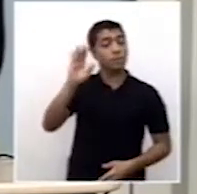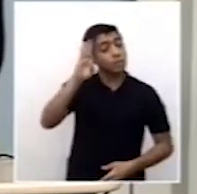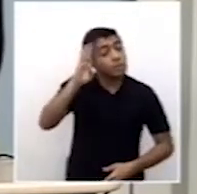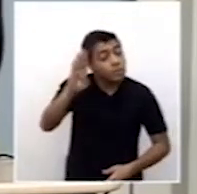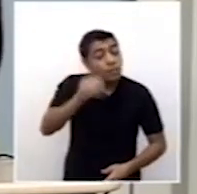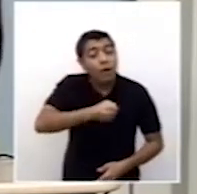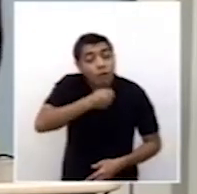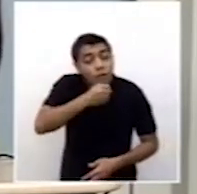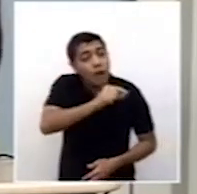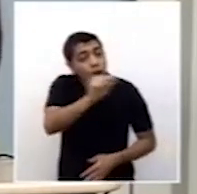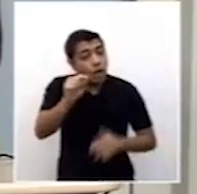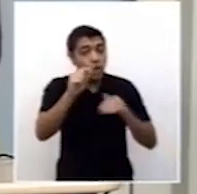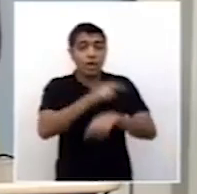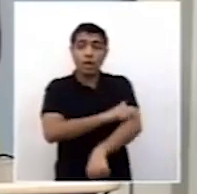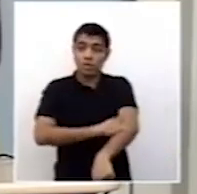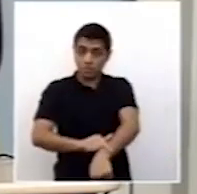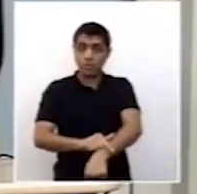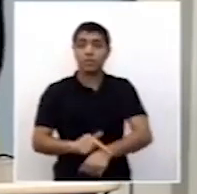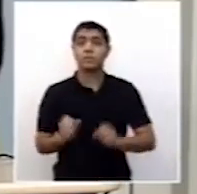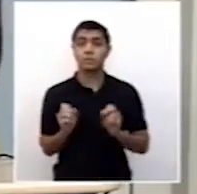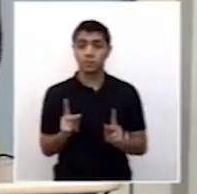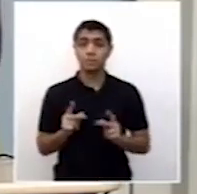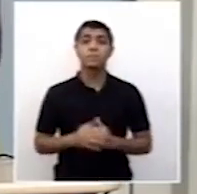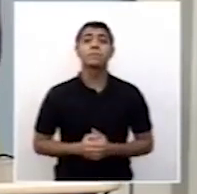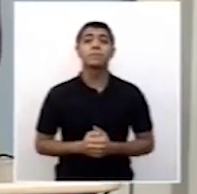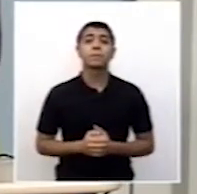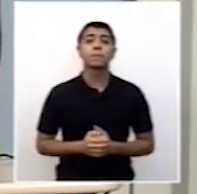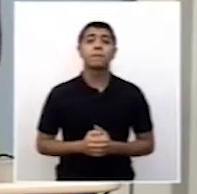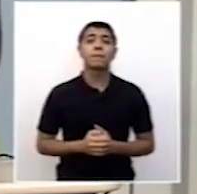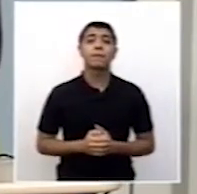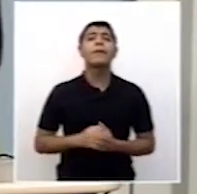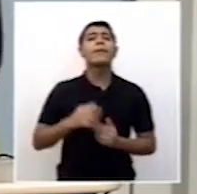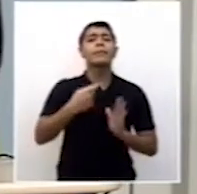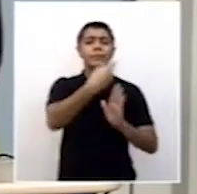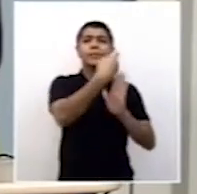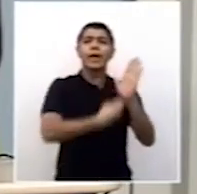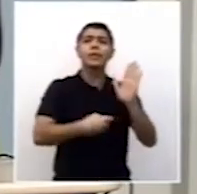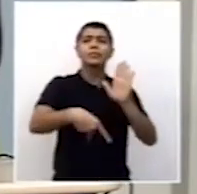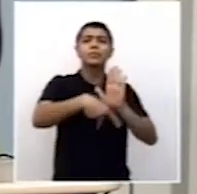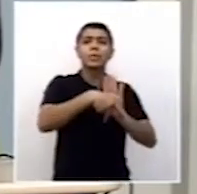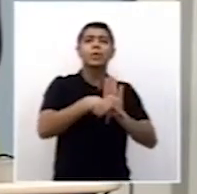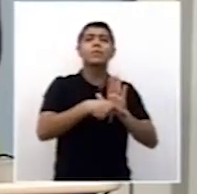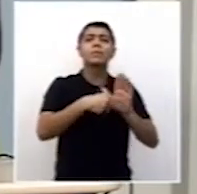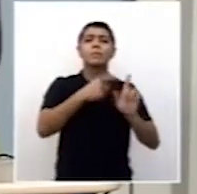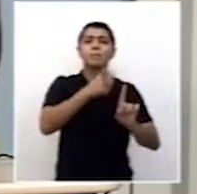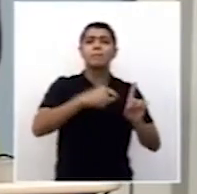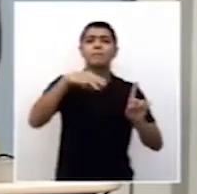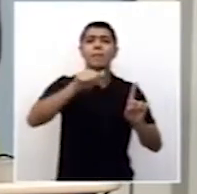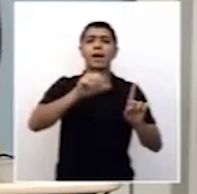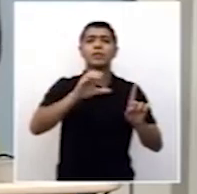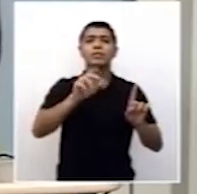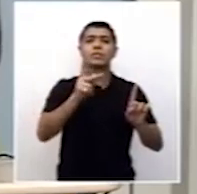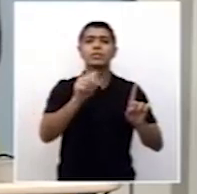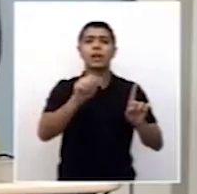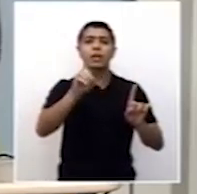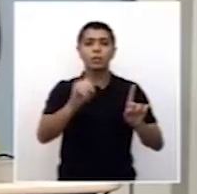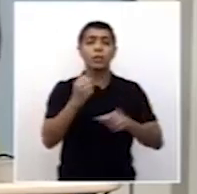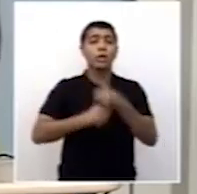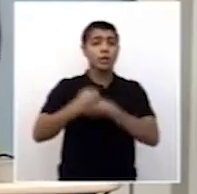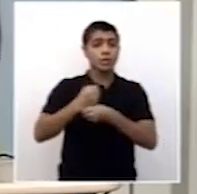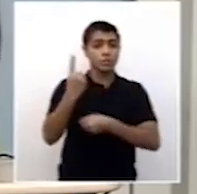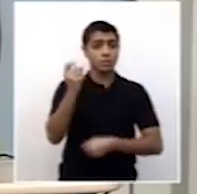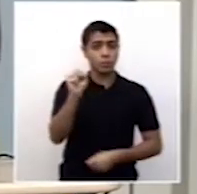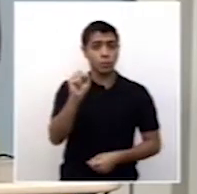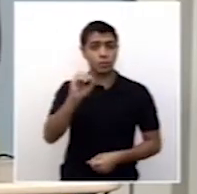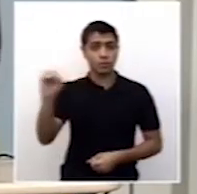Bem, foi um texto de Machado de Assis escrito em 1800. Você não acha que esse texto é bem parecido com a nossa